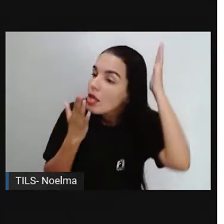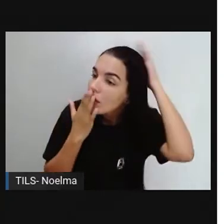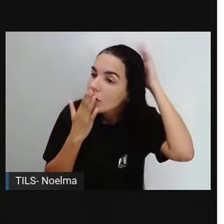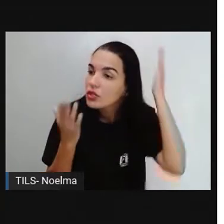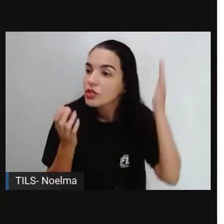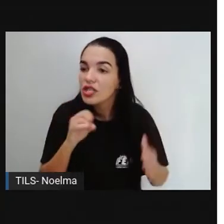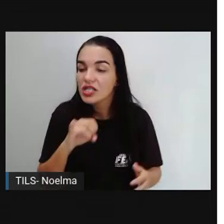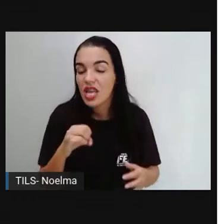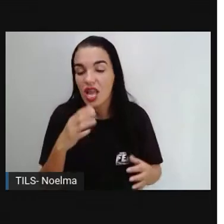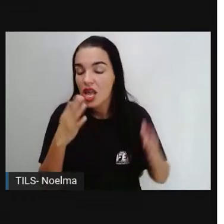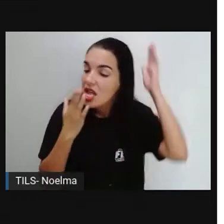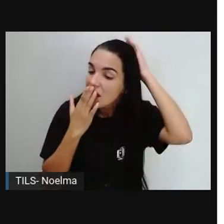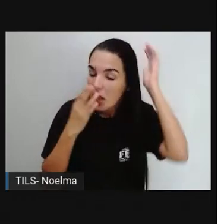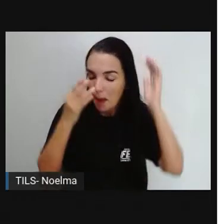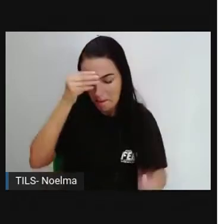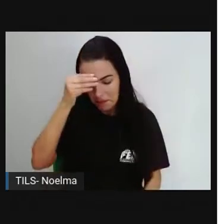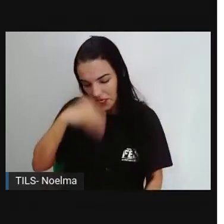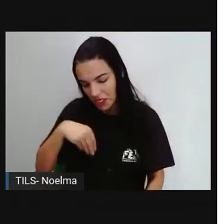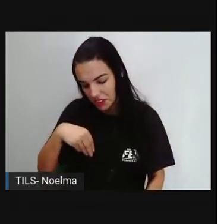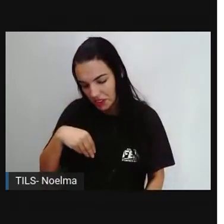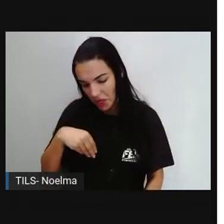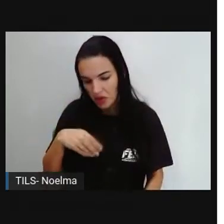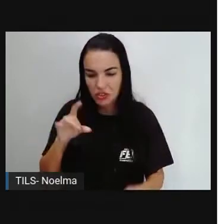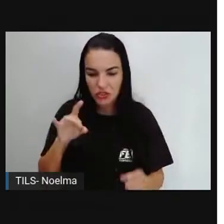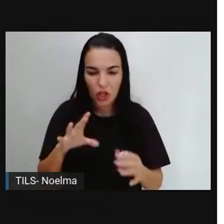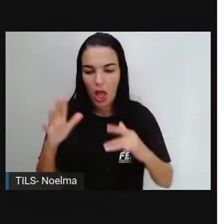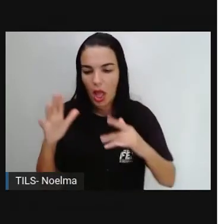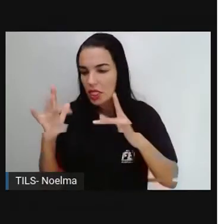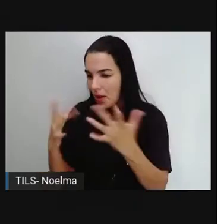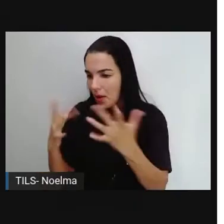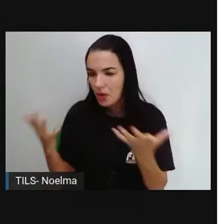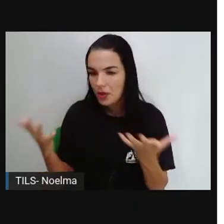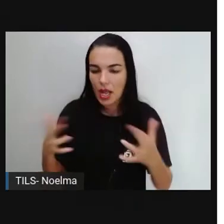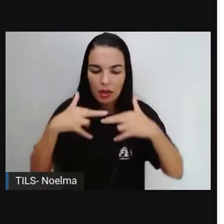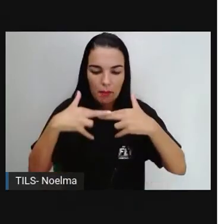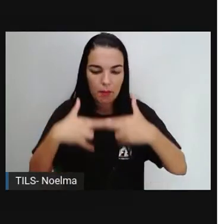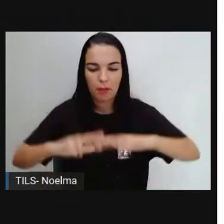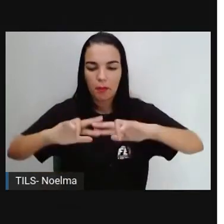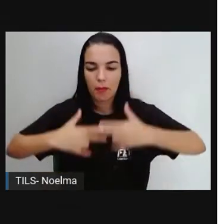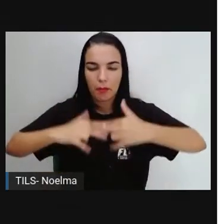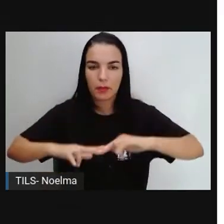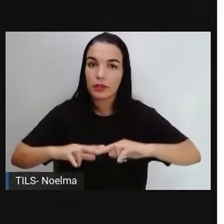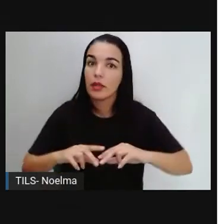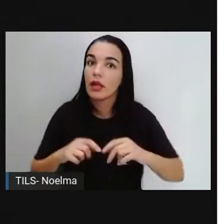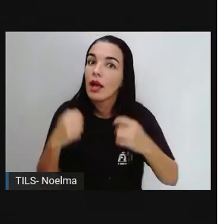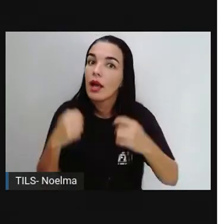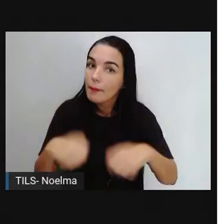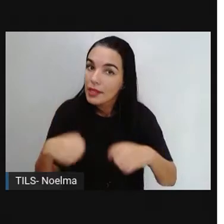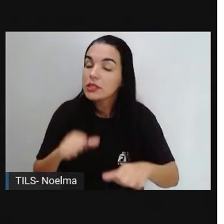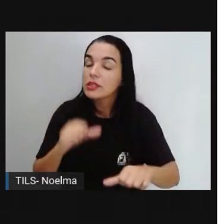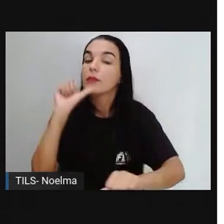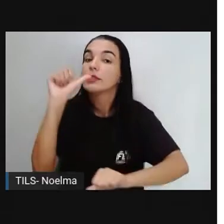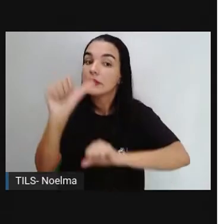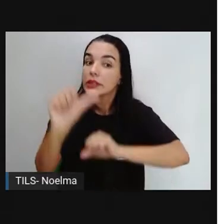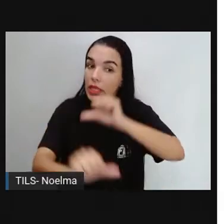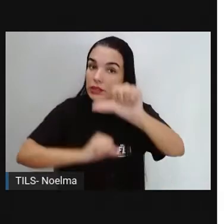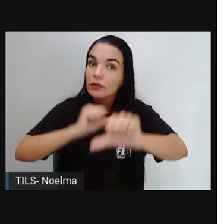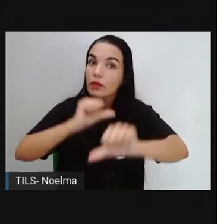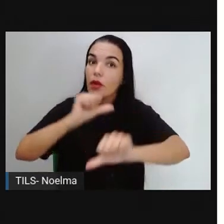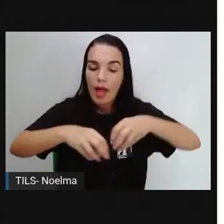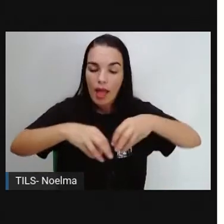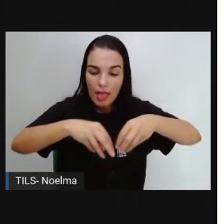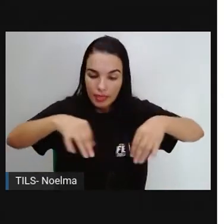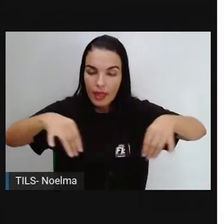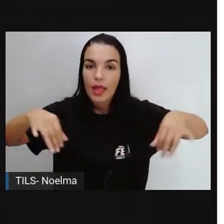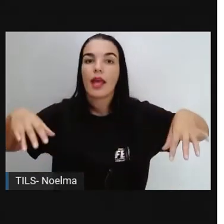não planta? Fica o dia inteiro tomando açaí, namorando e deitado na rede. Né? Vamos transformar essas terras em terras produtivas. Vamos liberar mais